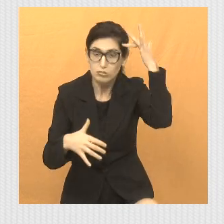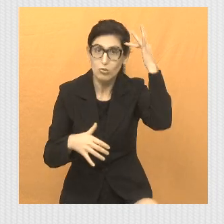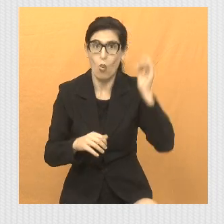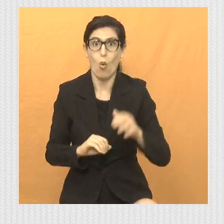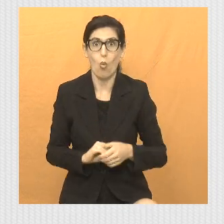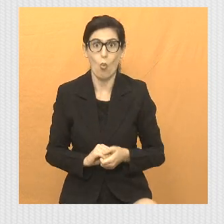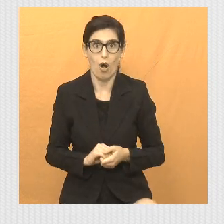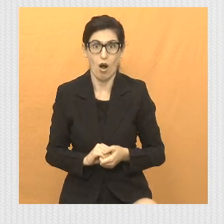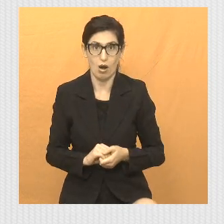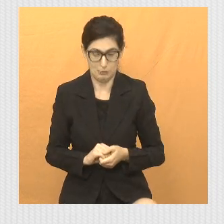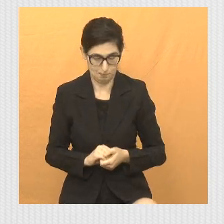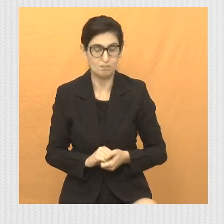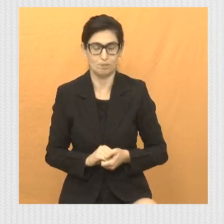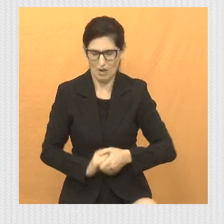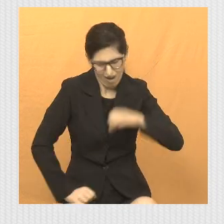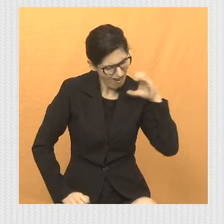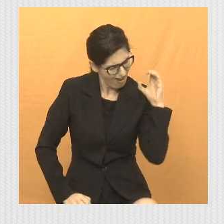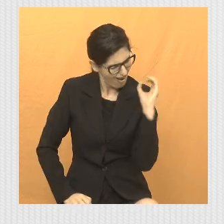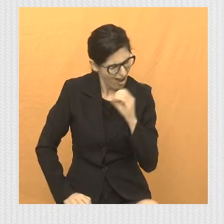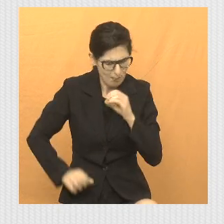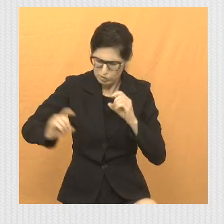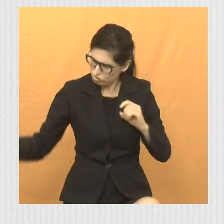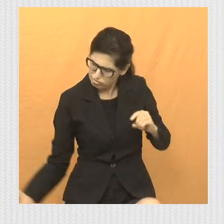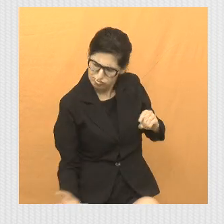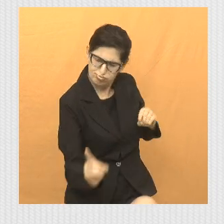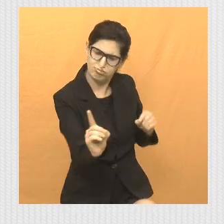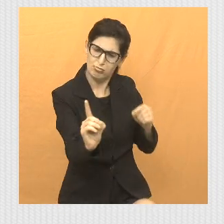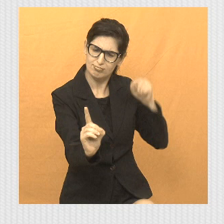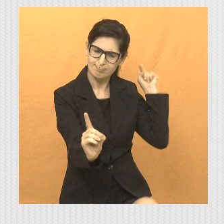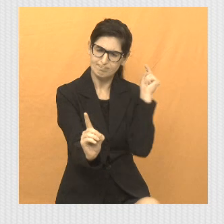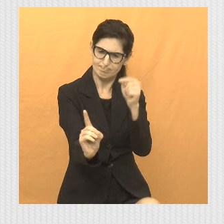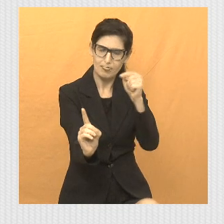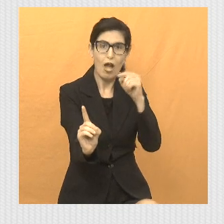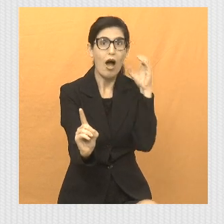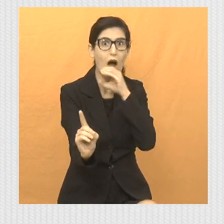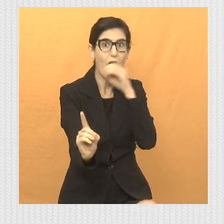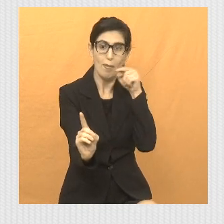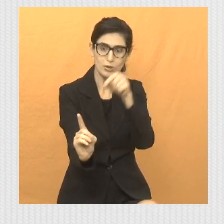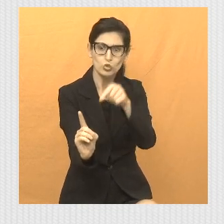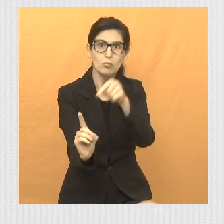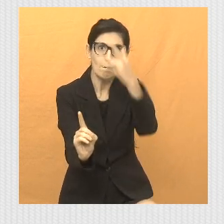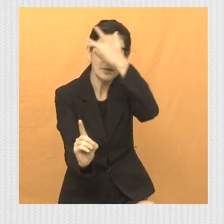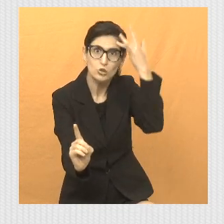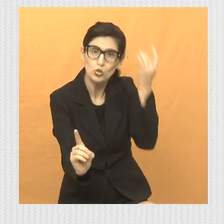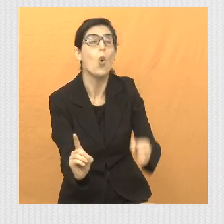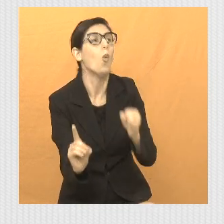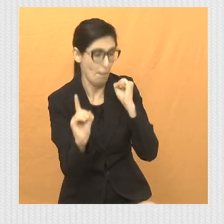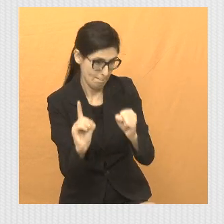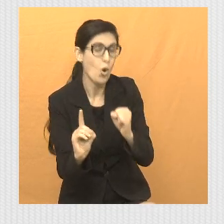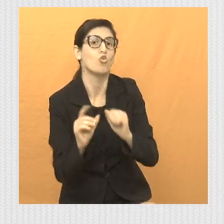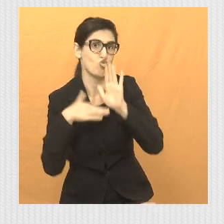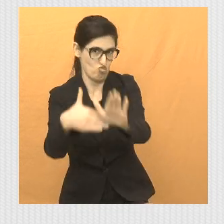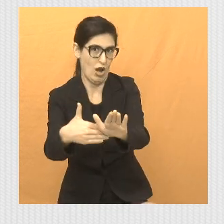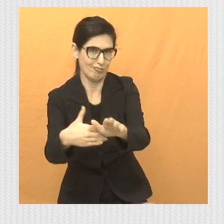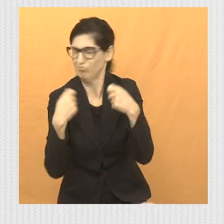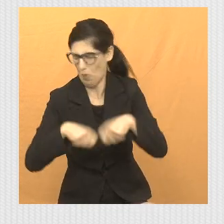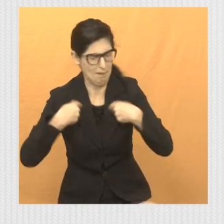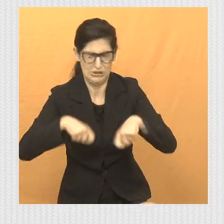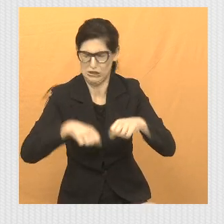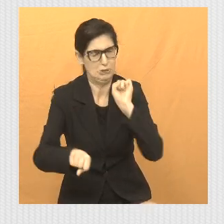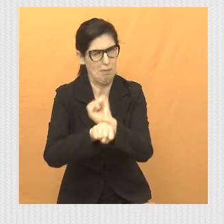esse atendimento antes desse tempo previsto. O